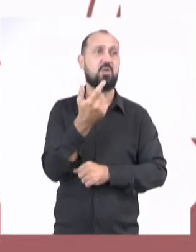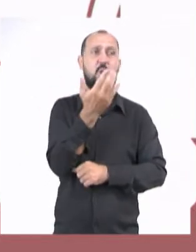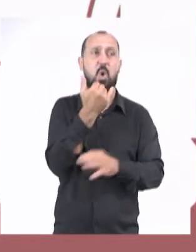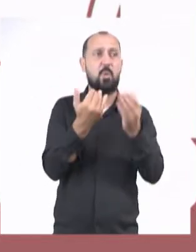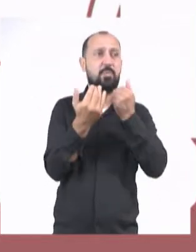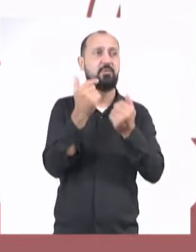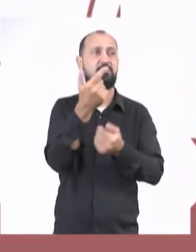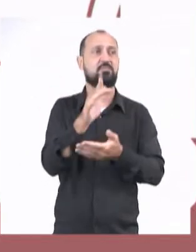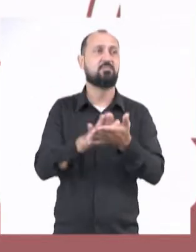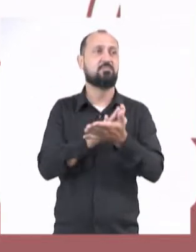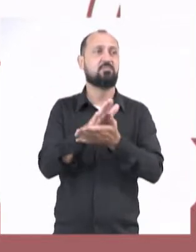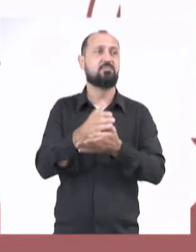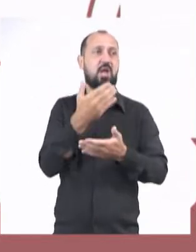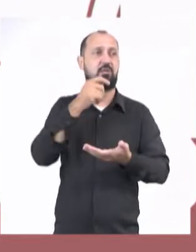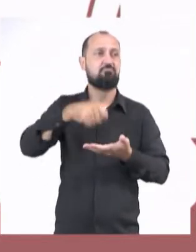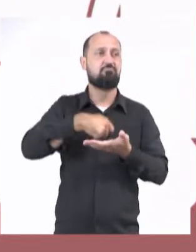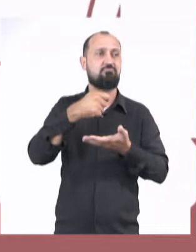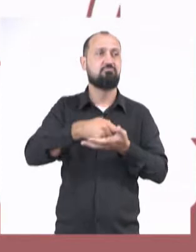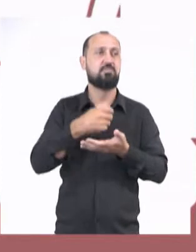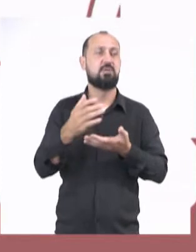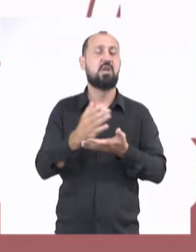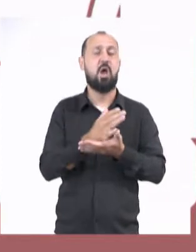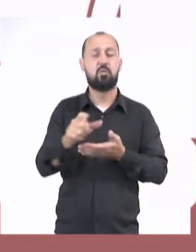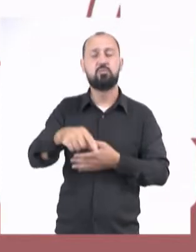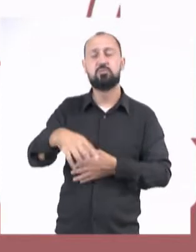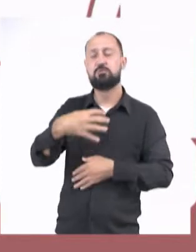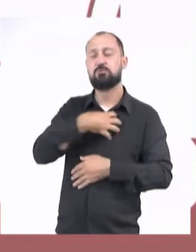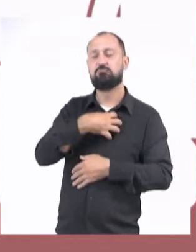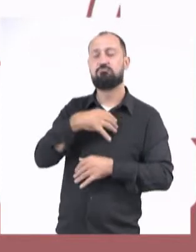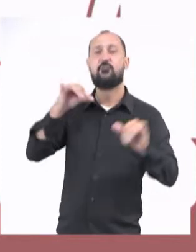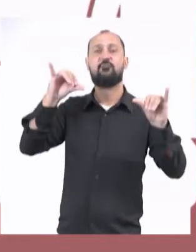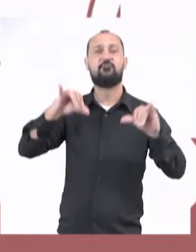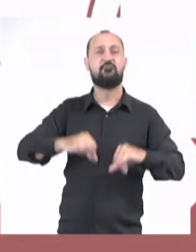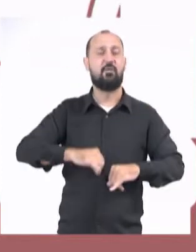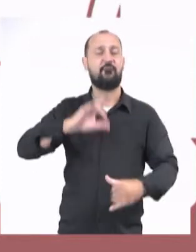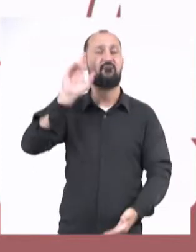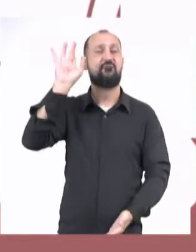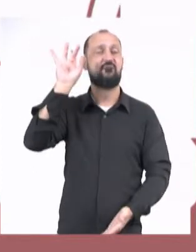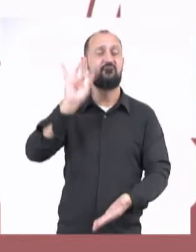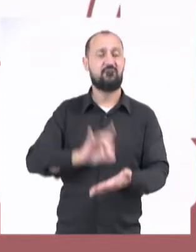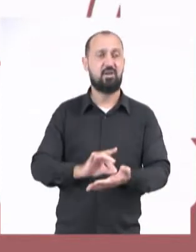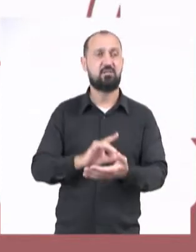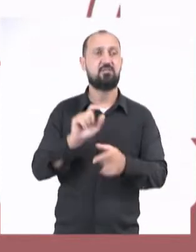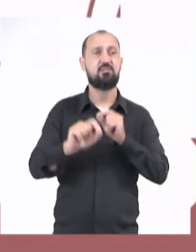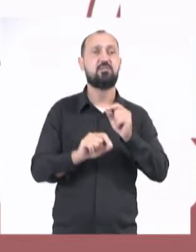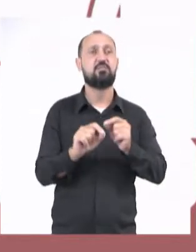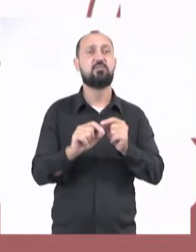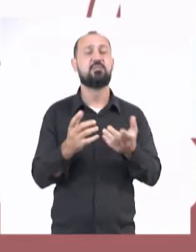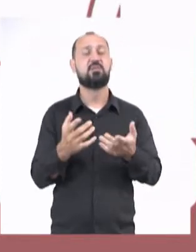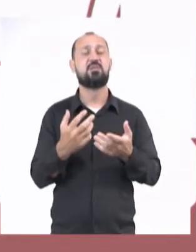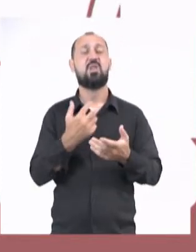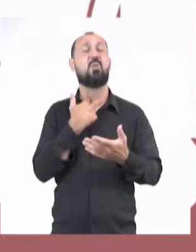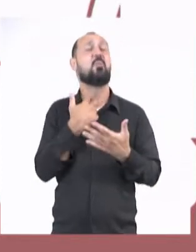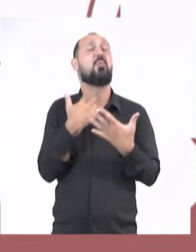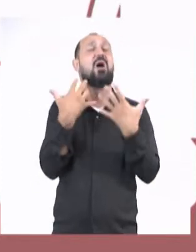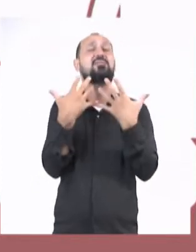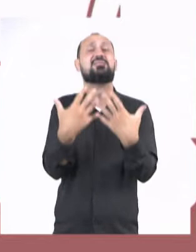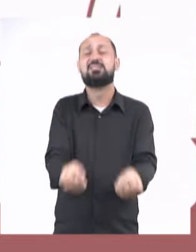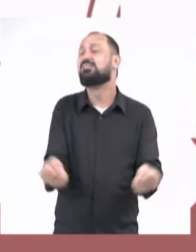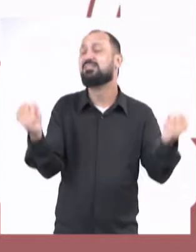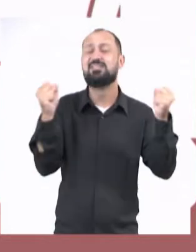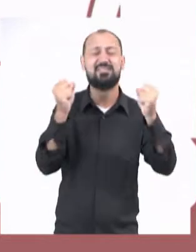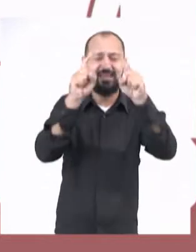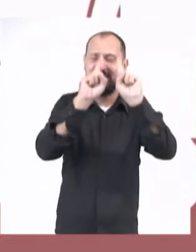19 milhões de brasileiros enfrentam a fome, ou seja, a insegurança alimentar e nutricional, o que é inconcebível,